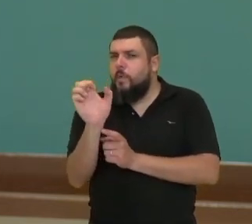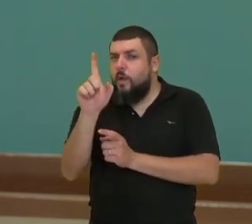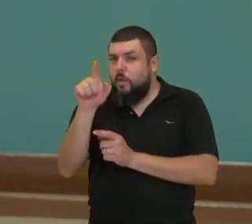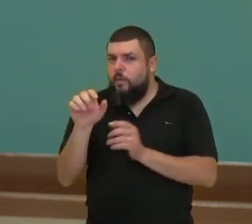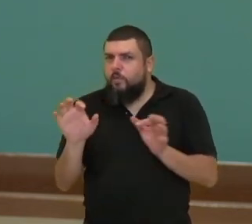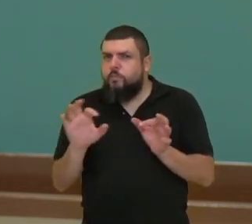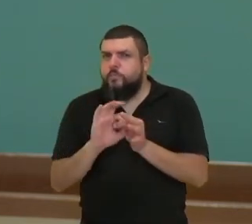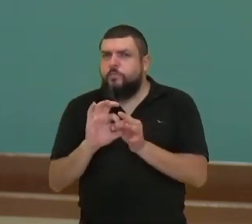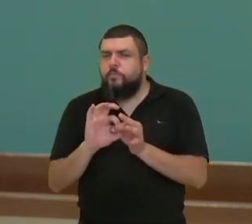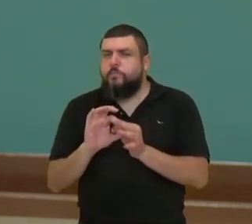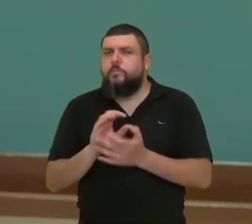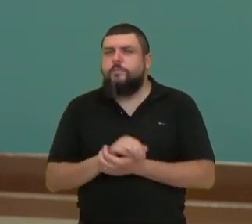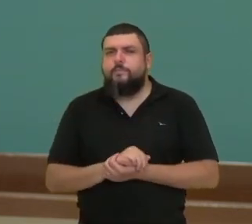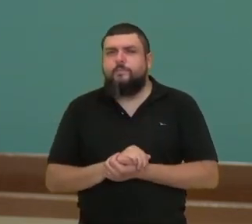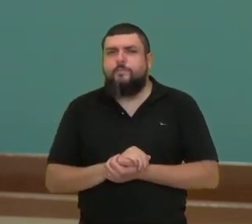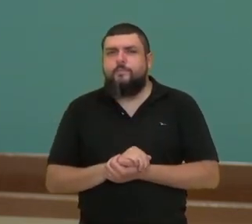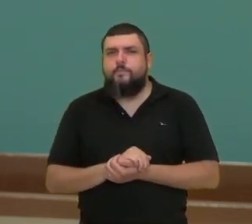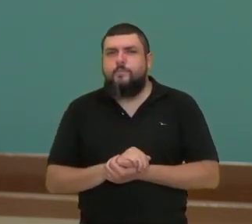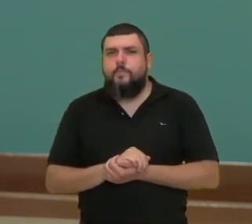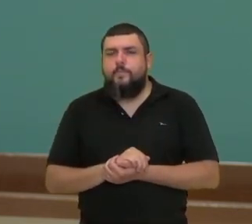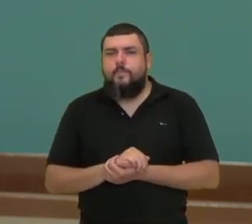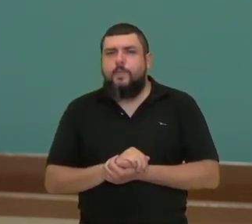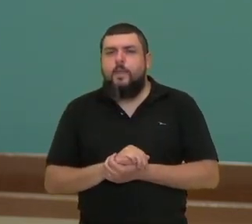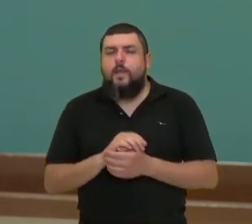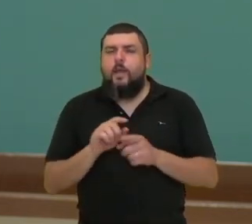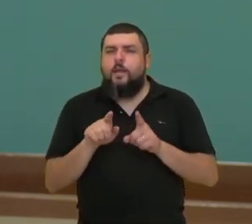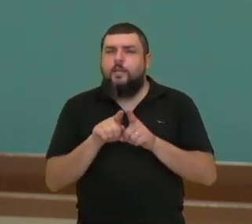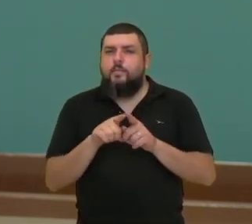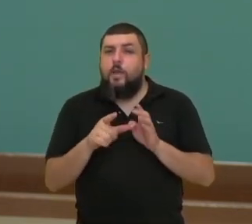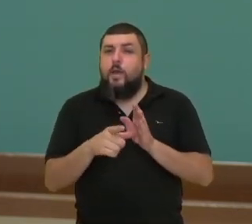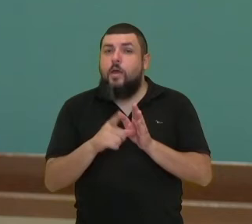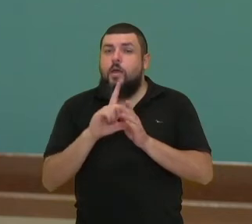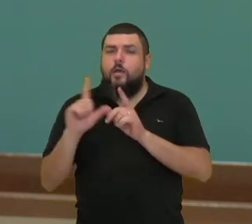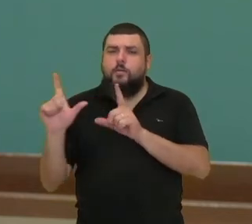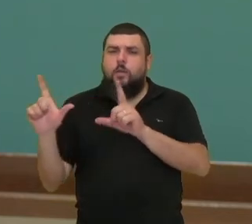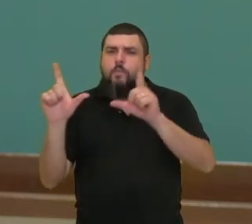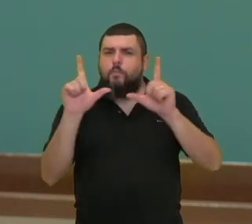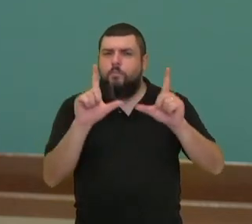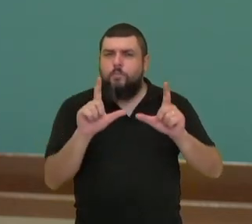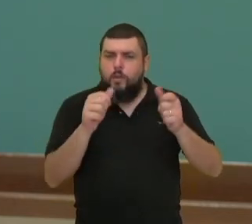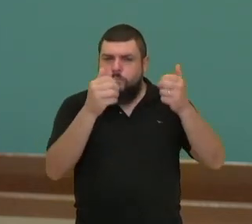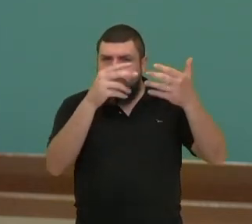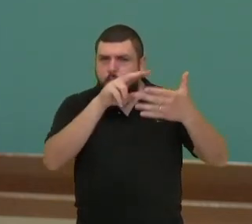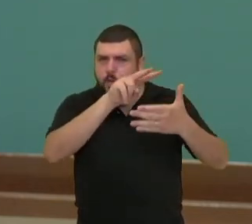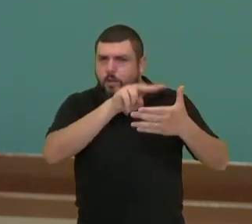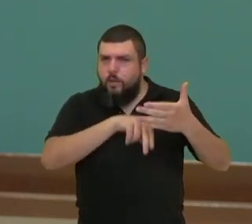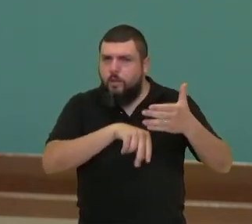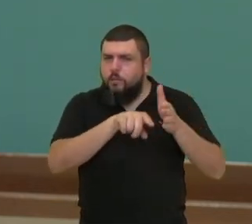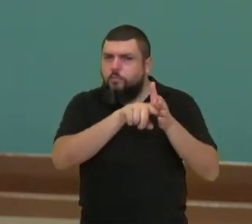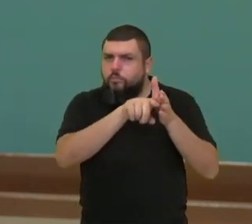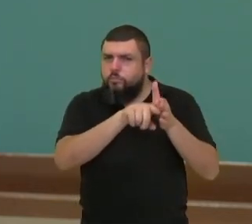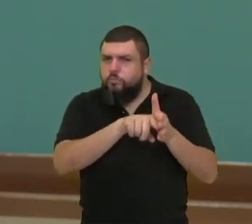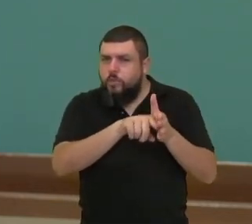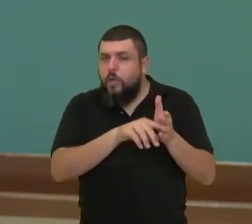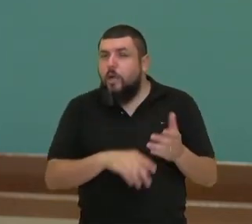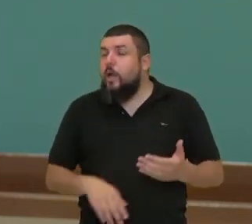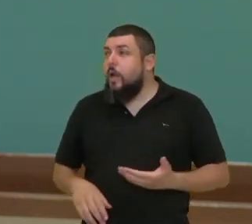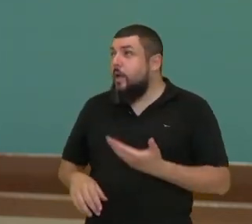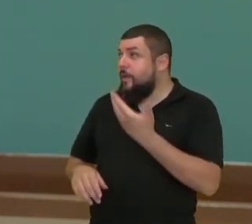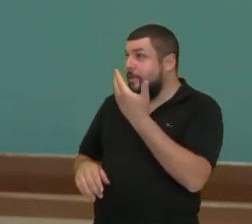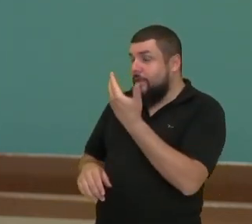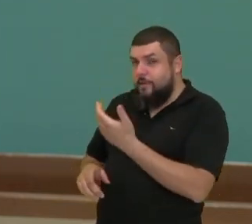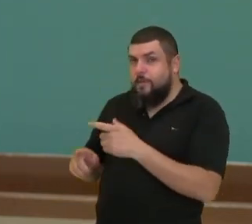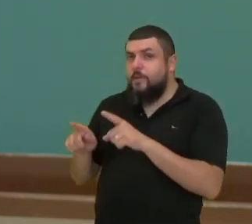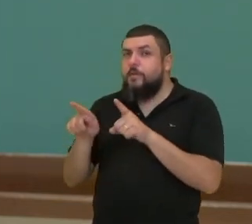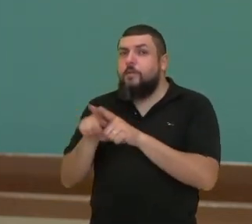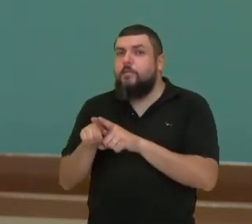Vou deixar também um pouquinho a tela anterior com as conjunções conclusivas e explicativas. E essa aqui para você perceber